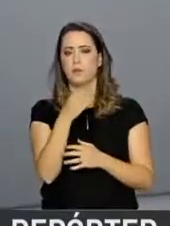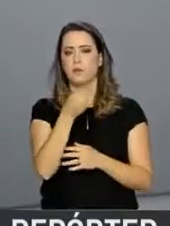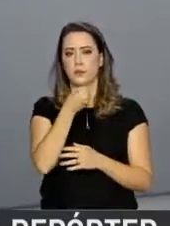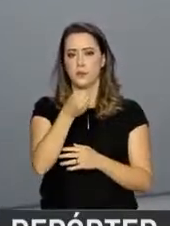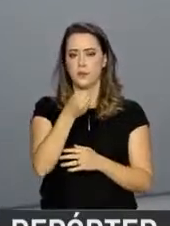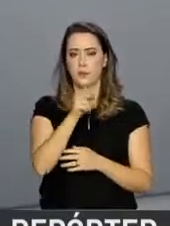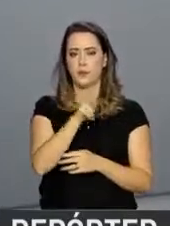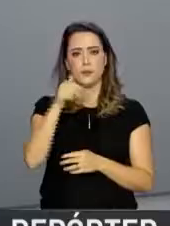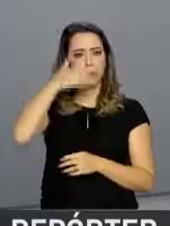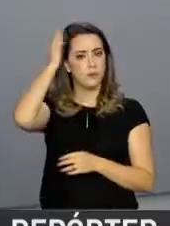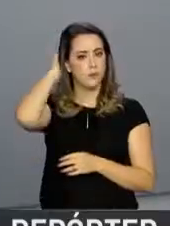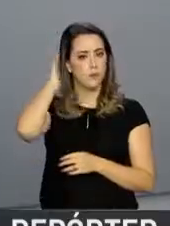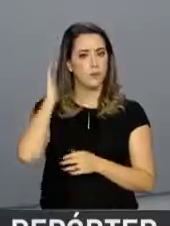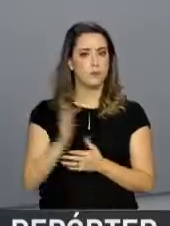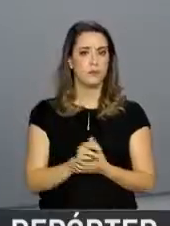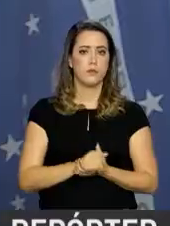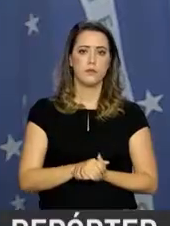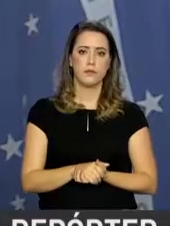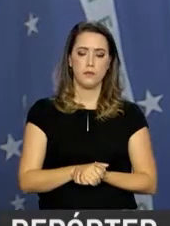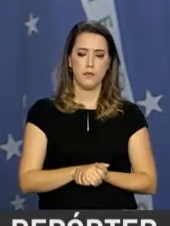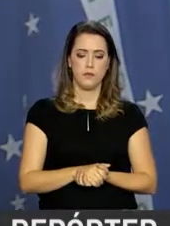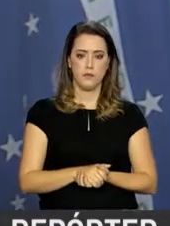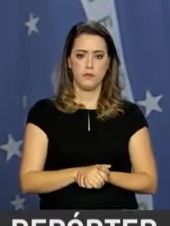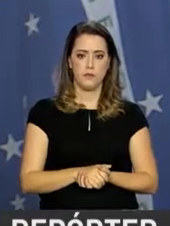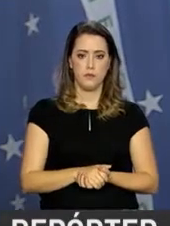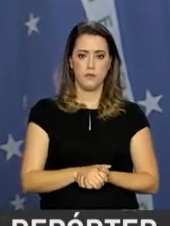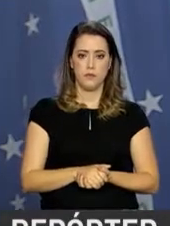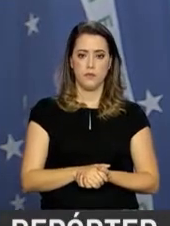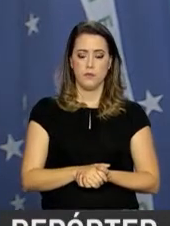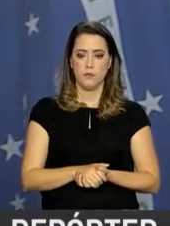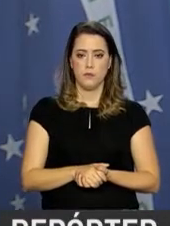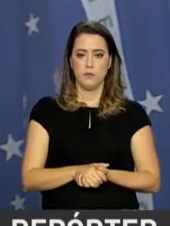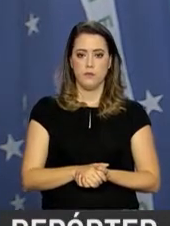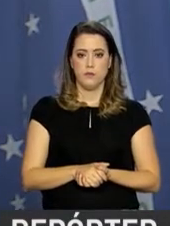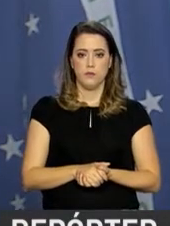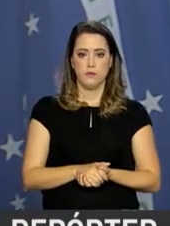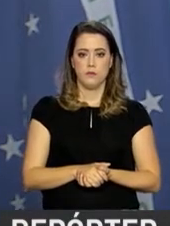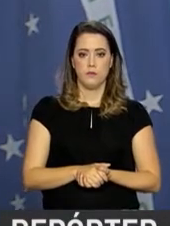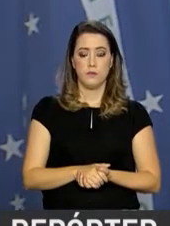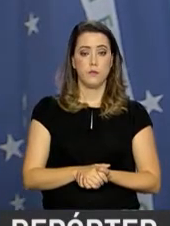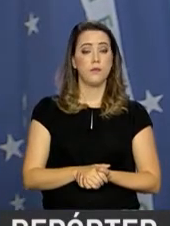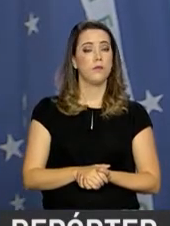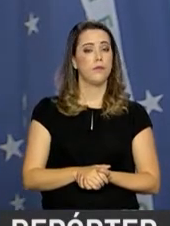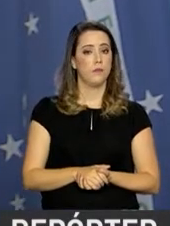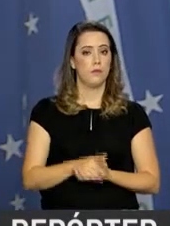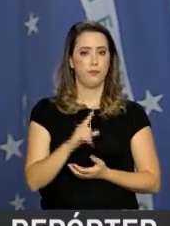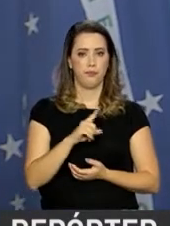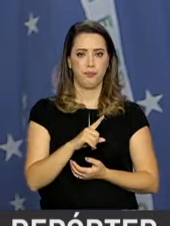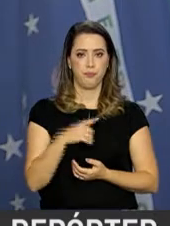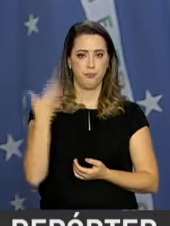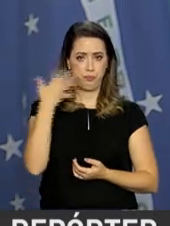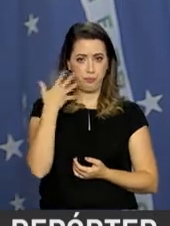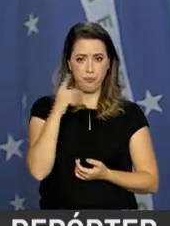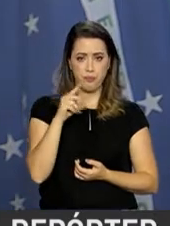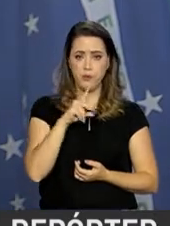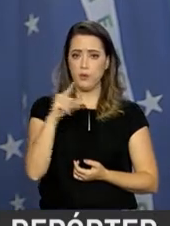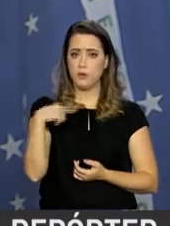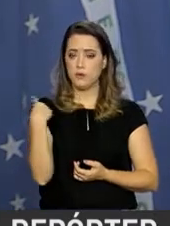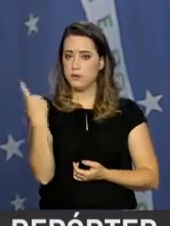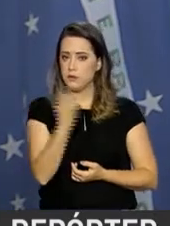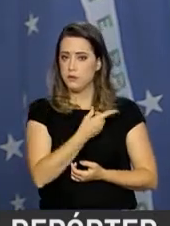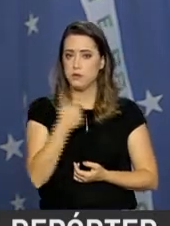do presidente Michel Temer. No dia que nós conseguirmos efetivamente ter penitenciárias em